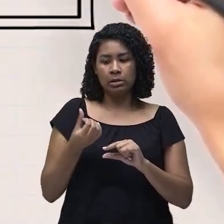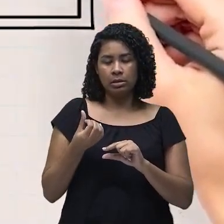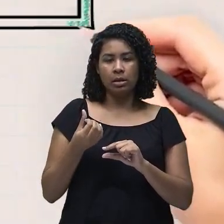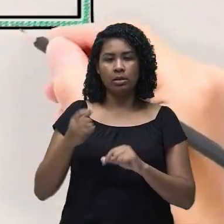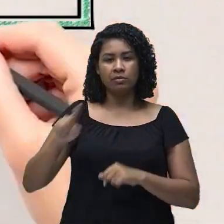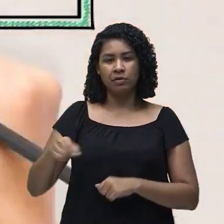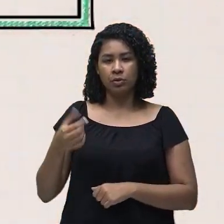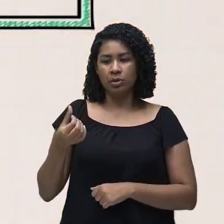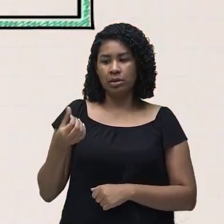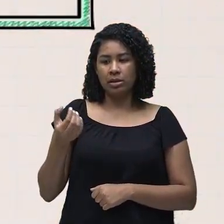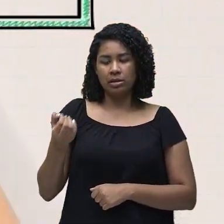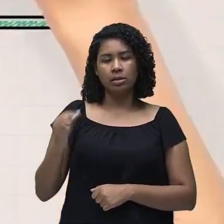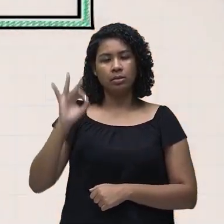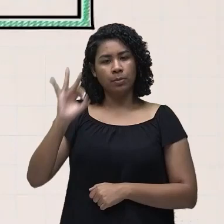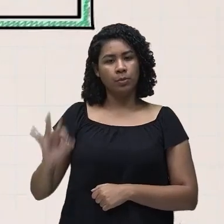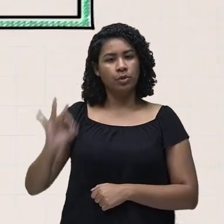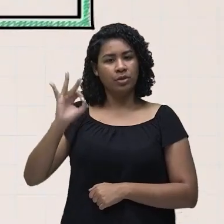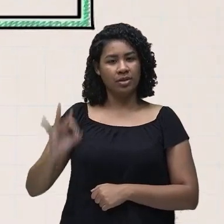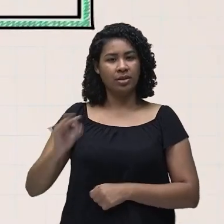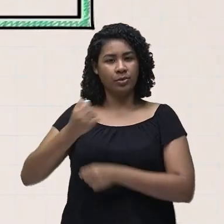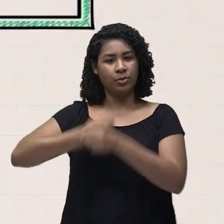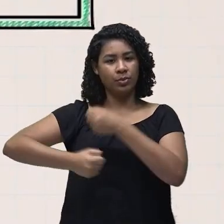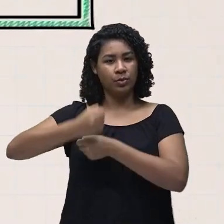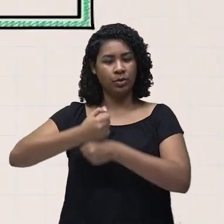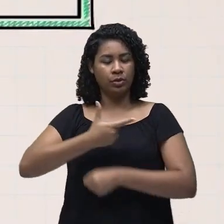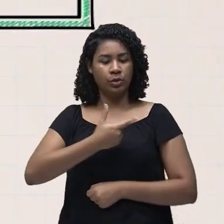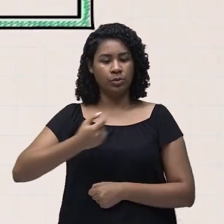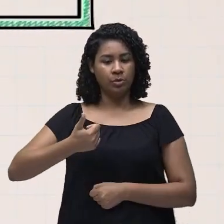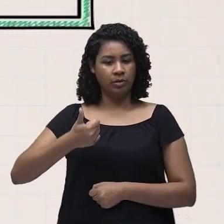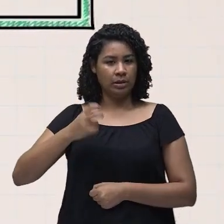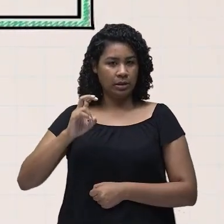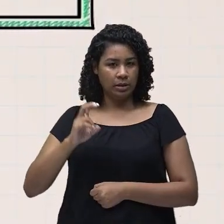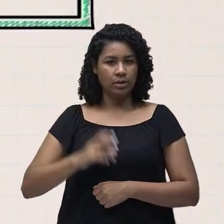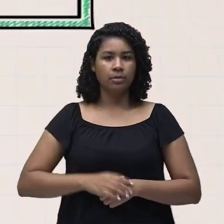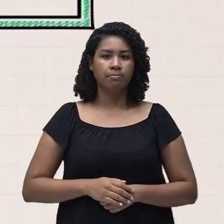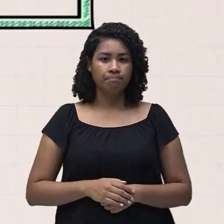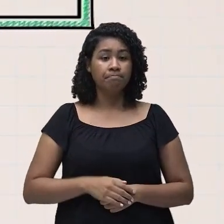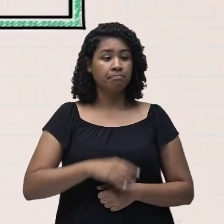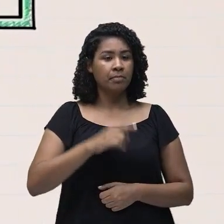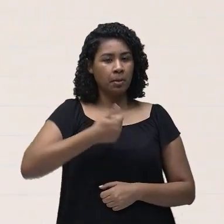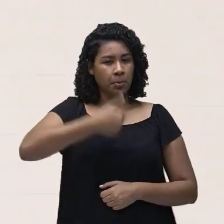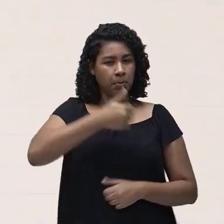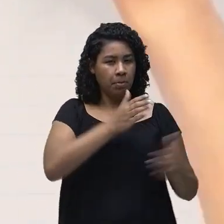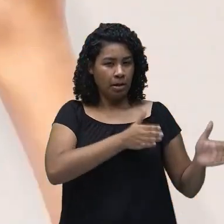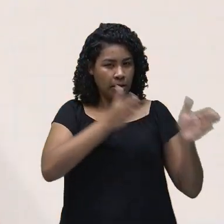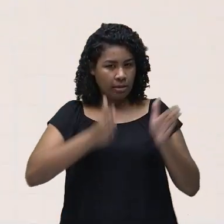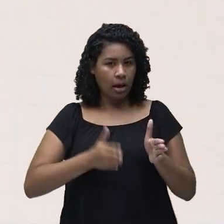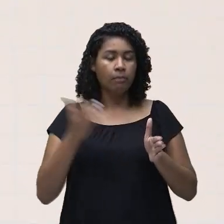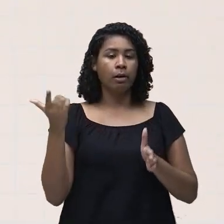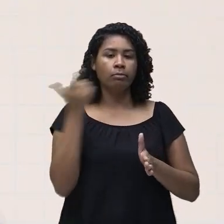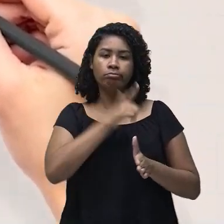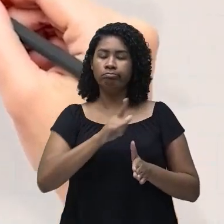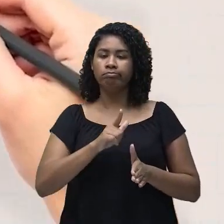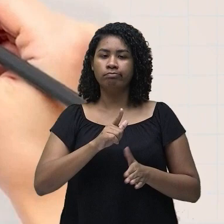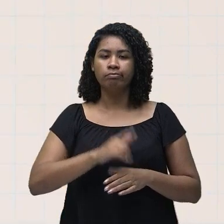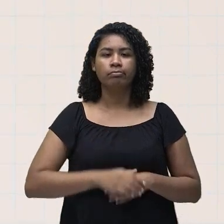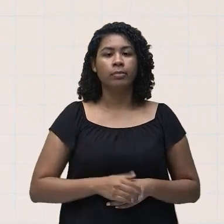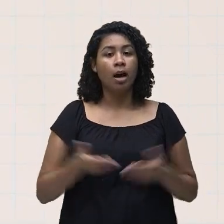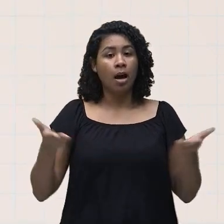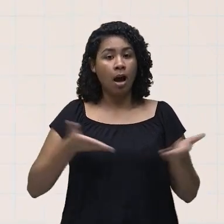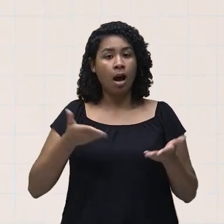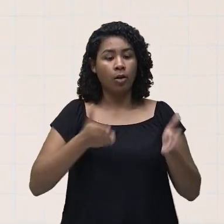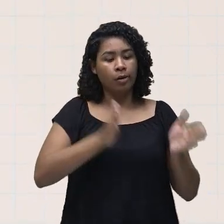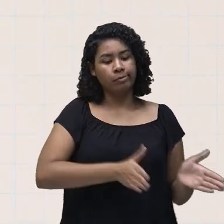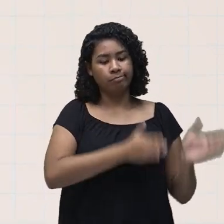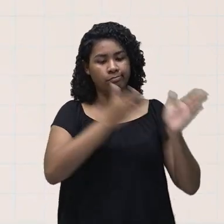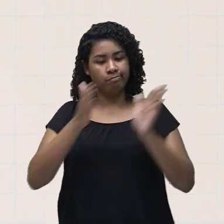16,60% desse consumo em 2015. O cumprimento dessa etapa foi um sucesso. Agora estamos em uma